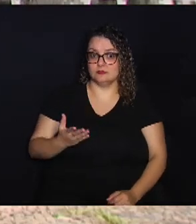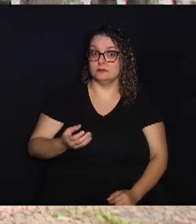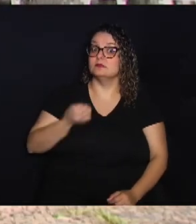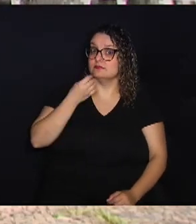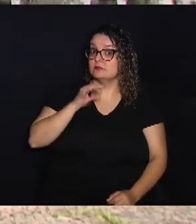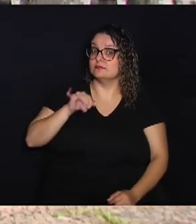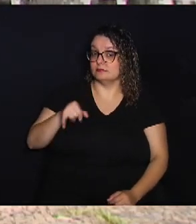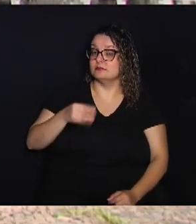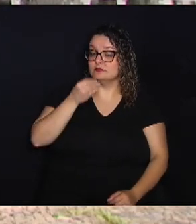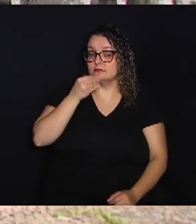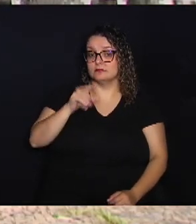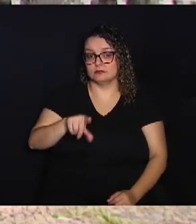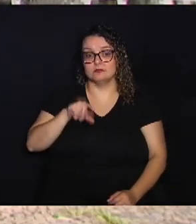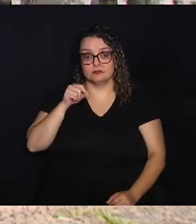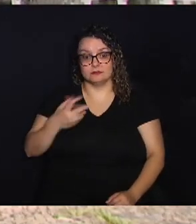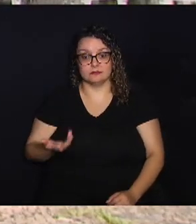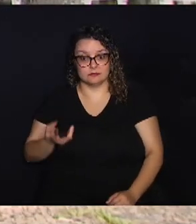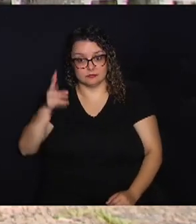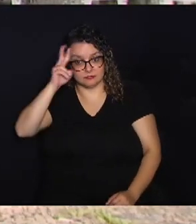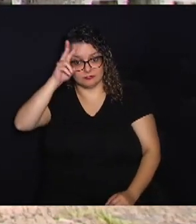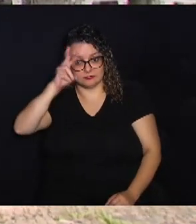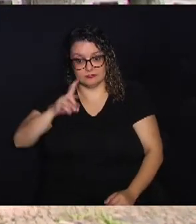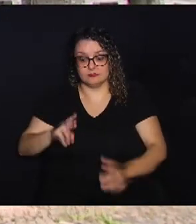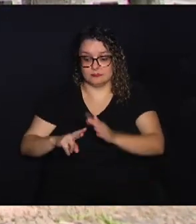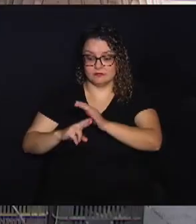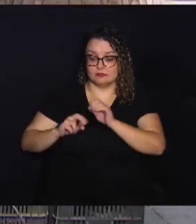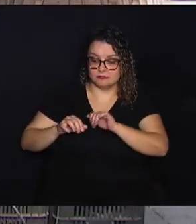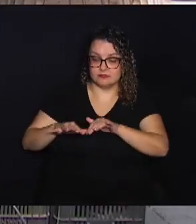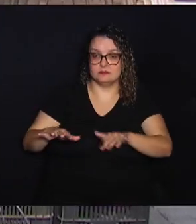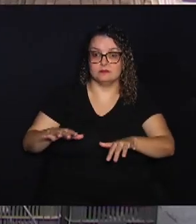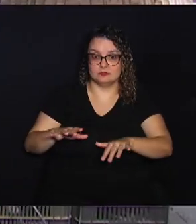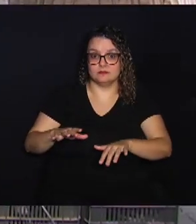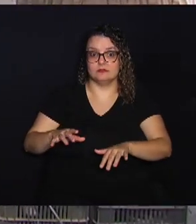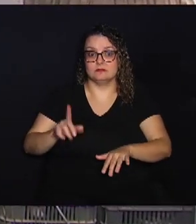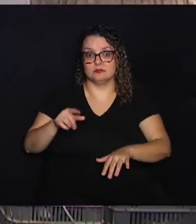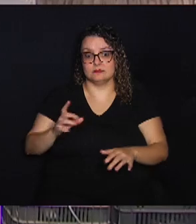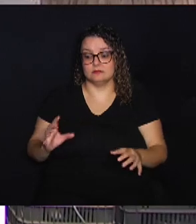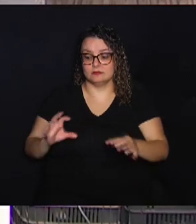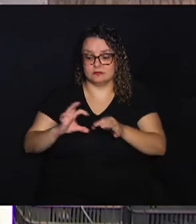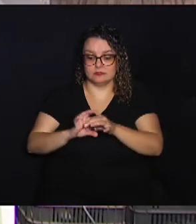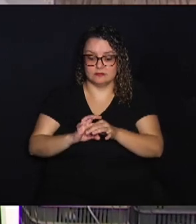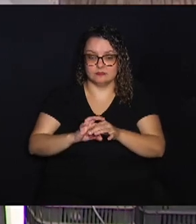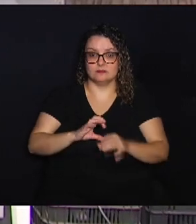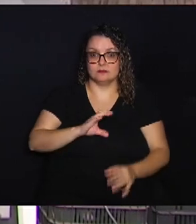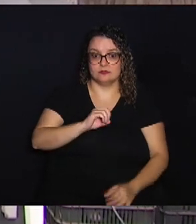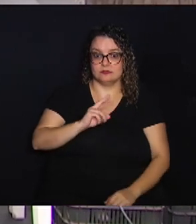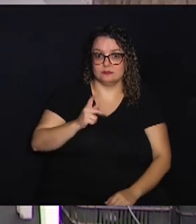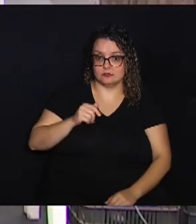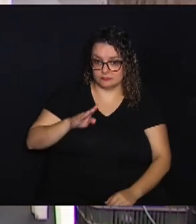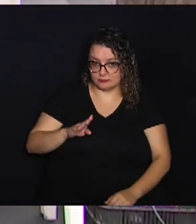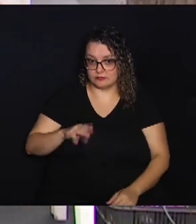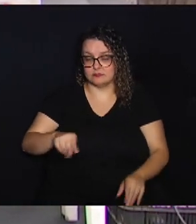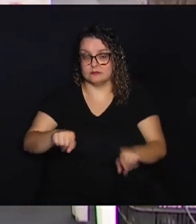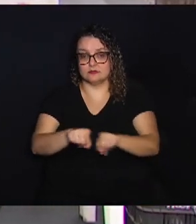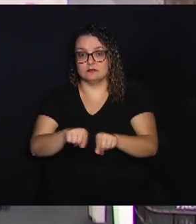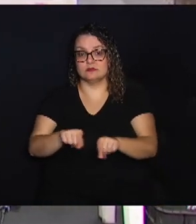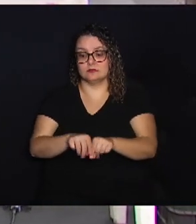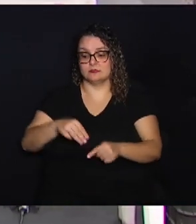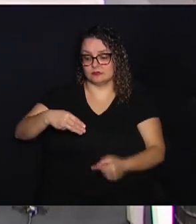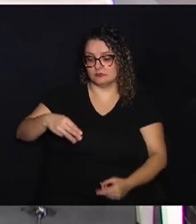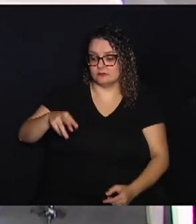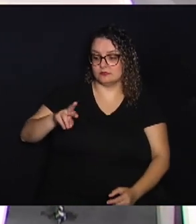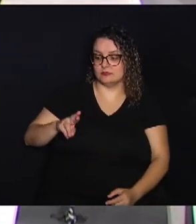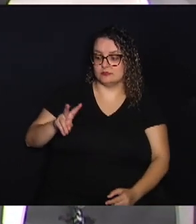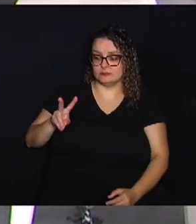opções. Lembrando que o feirão é parte do convênio firmado entre a Coab, também a MRV